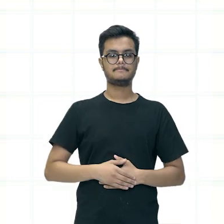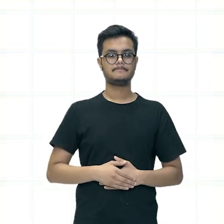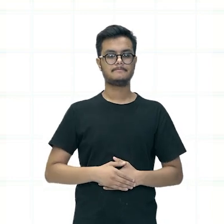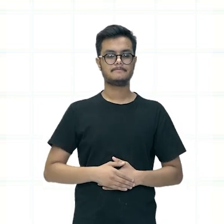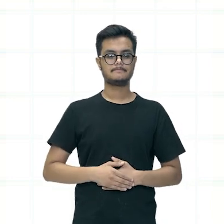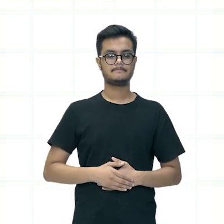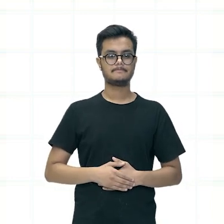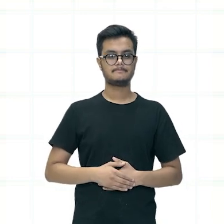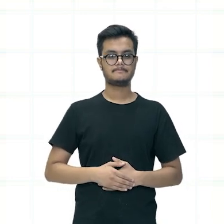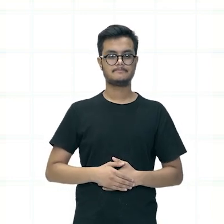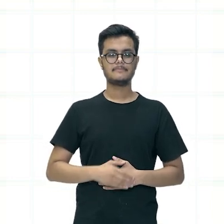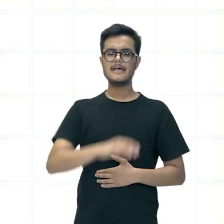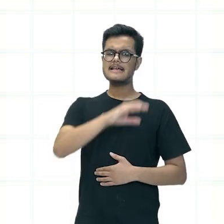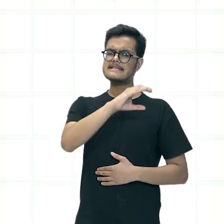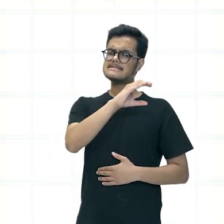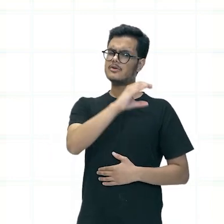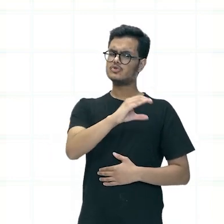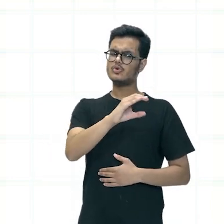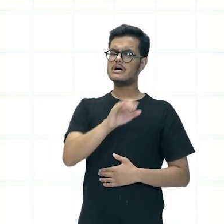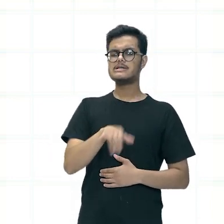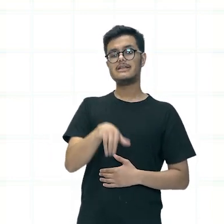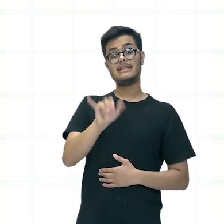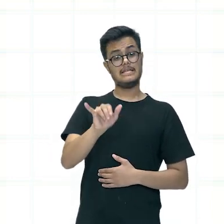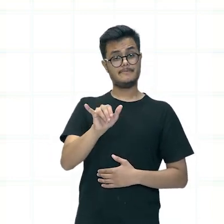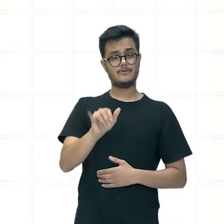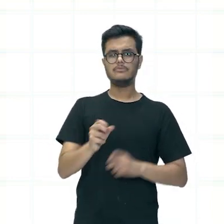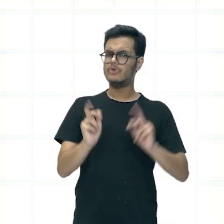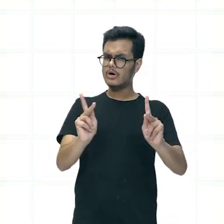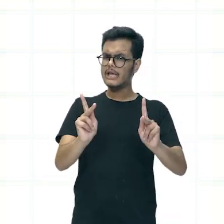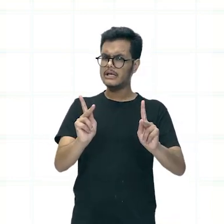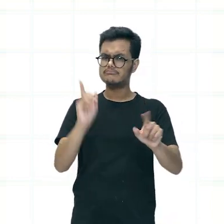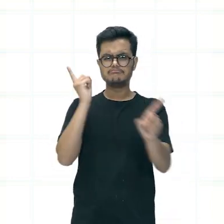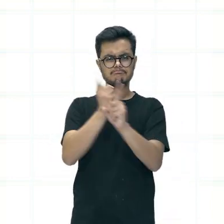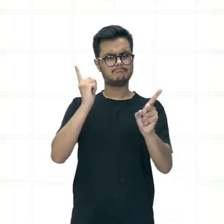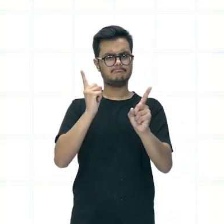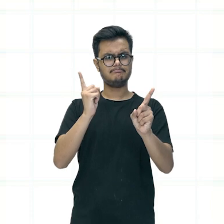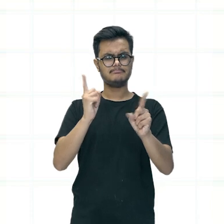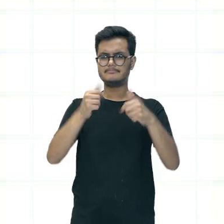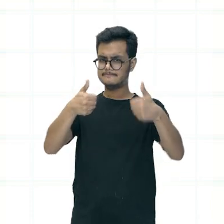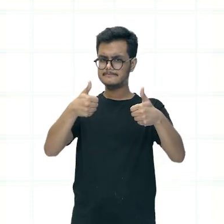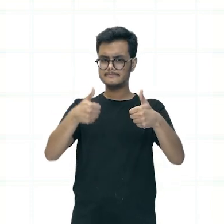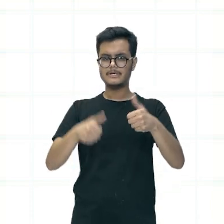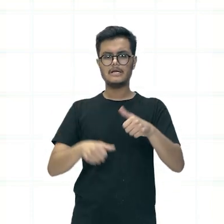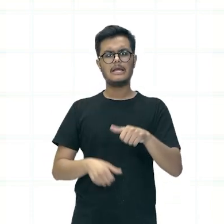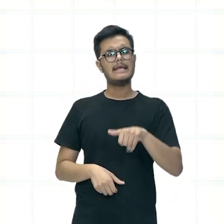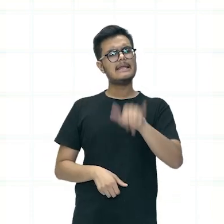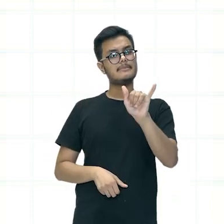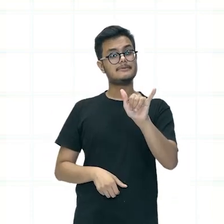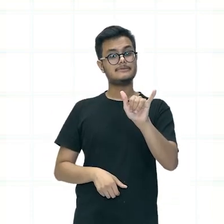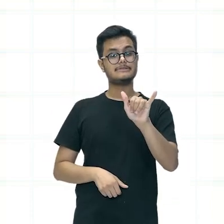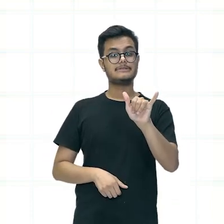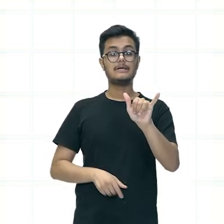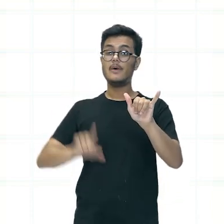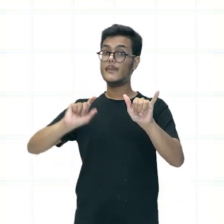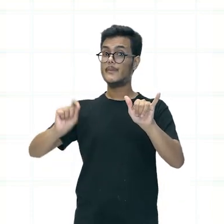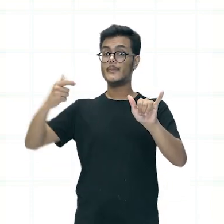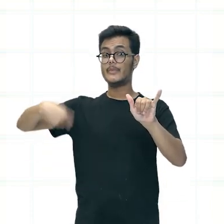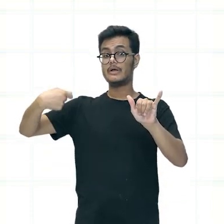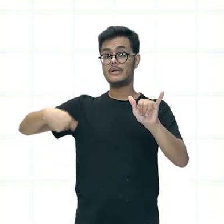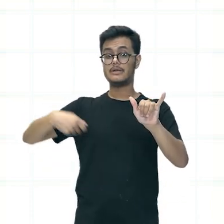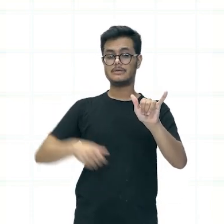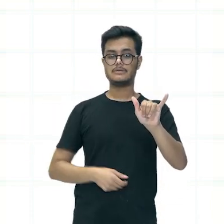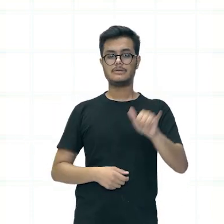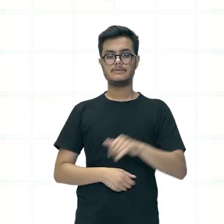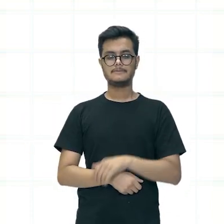R é consoante. O que diz aqui? Consoante mais Y. Tá aqui o Y. que eu vou fazer agora